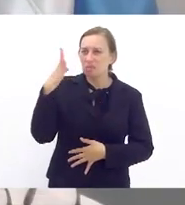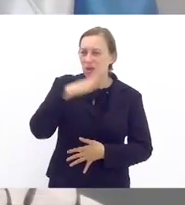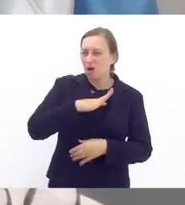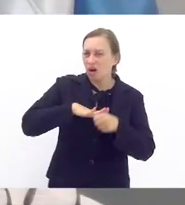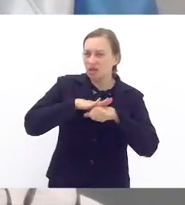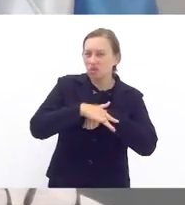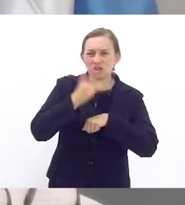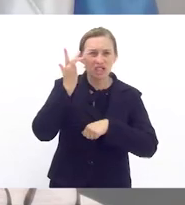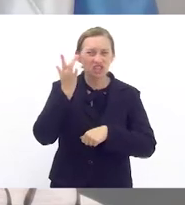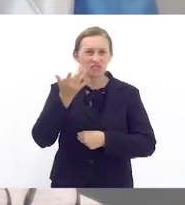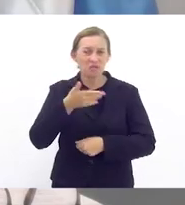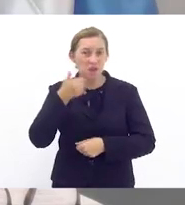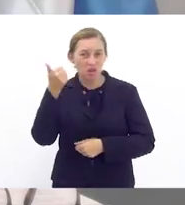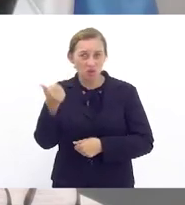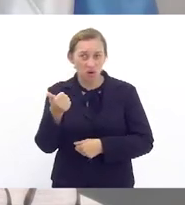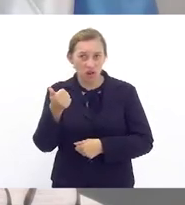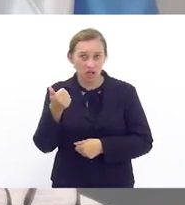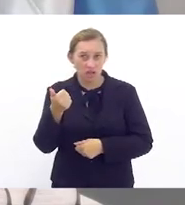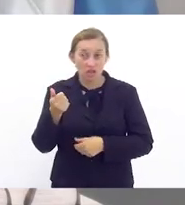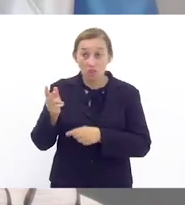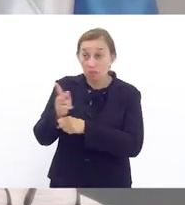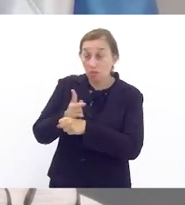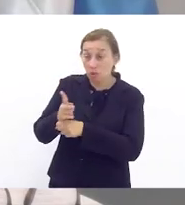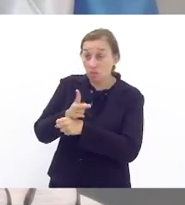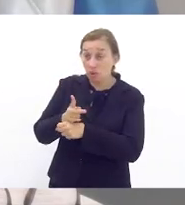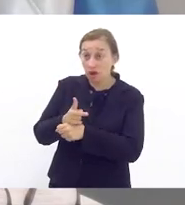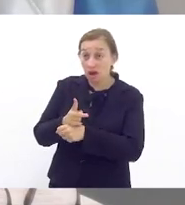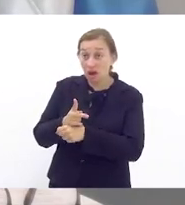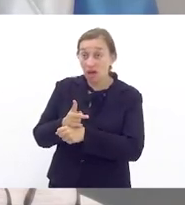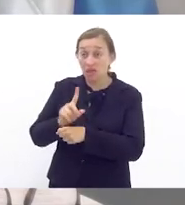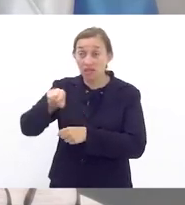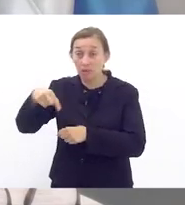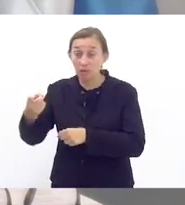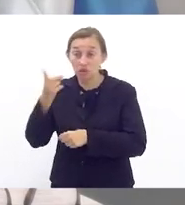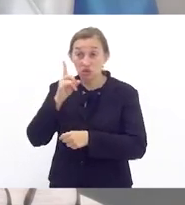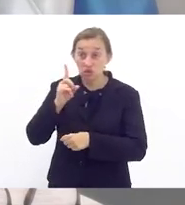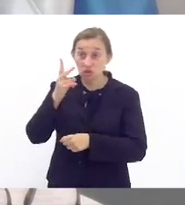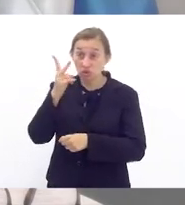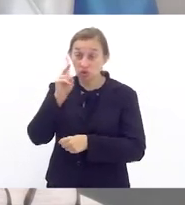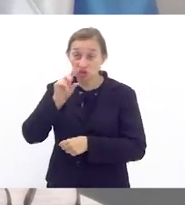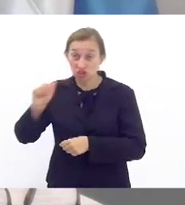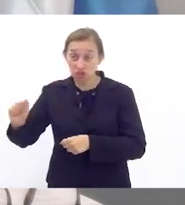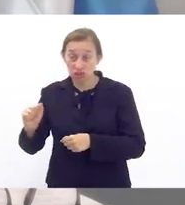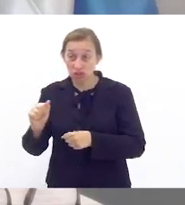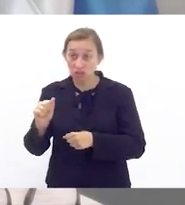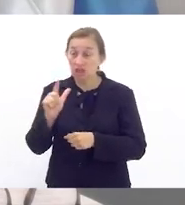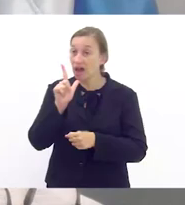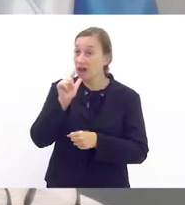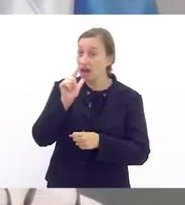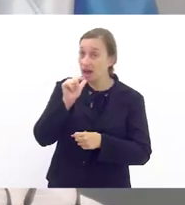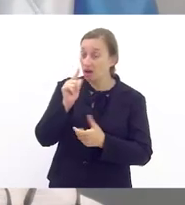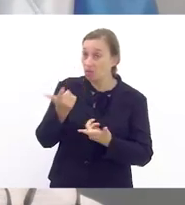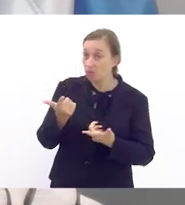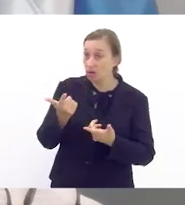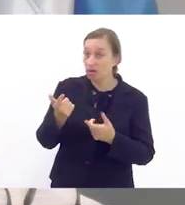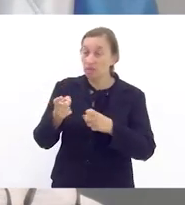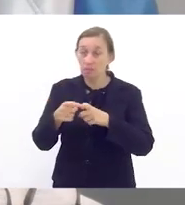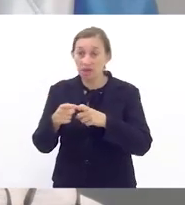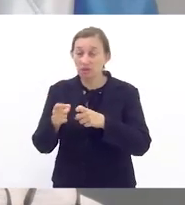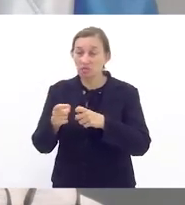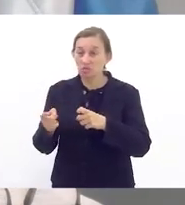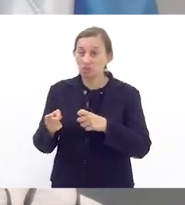acha que vai melhorar, acaba indo procurar um médico 2 dias depois, quando chega lá, você nem lembra que você tomou aquela garrafinha na